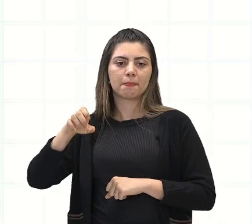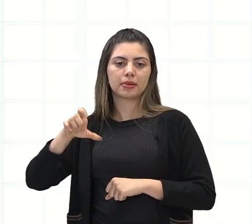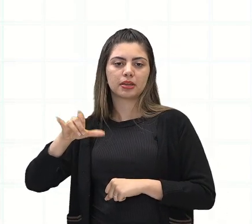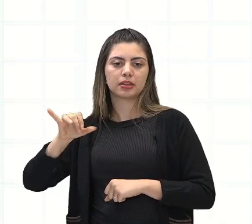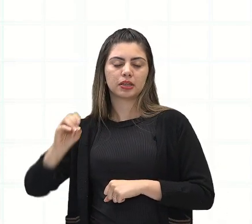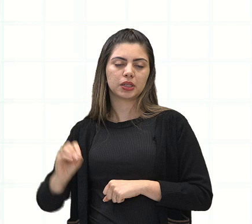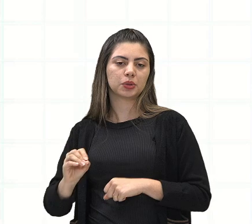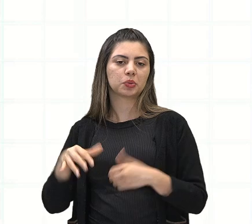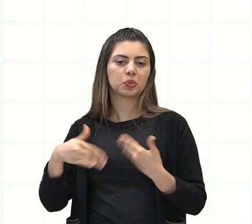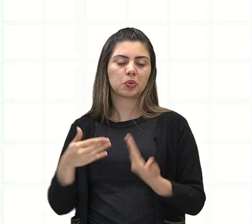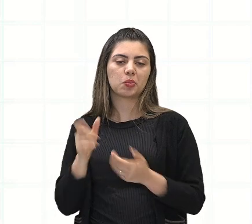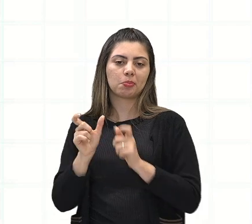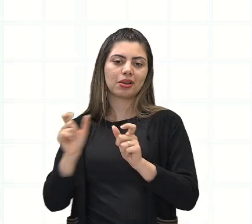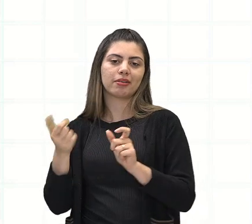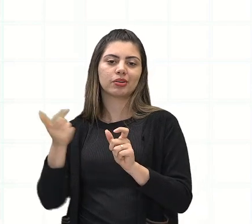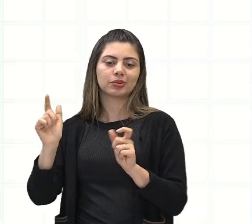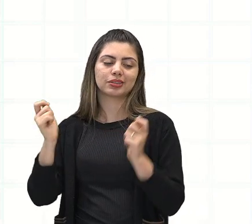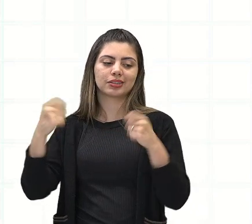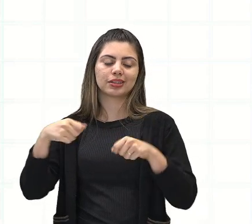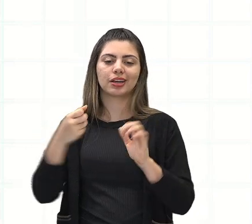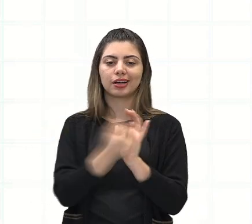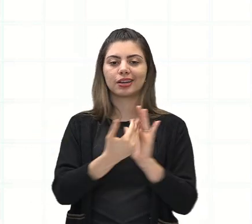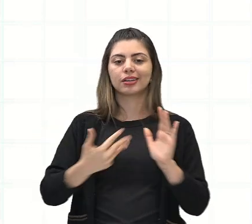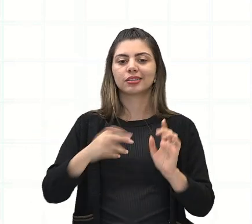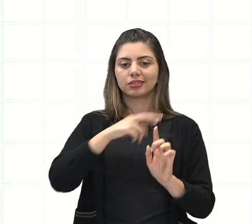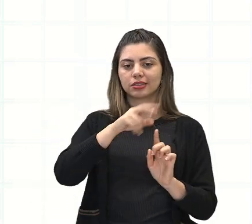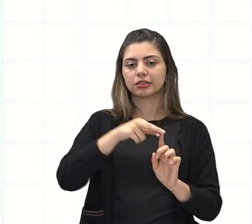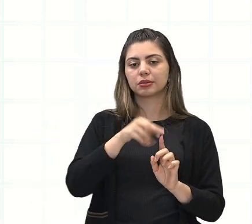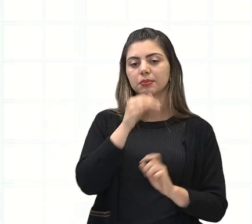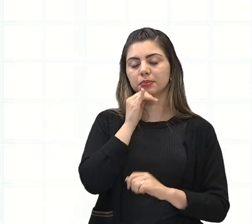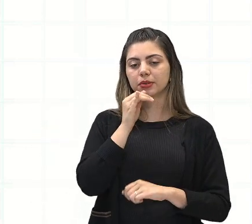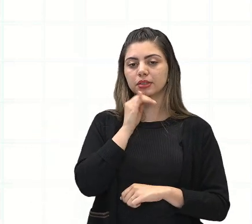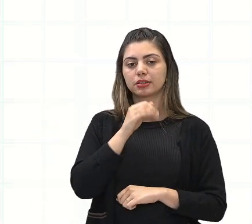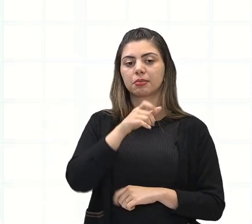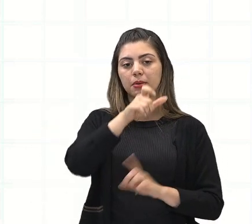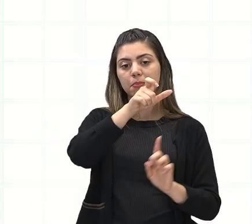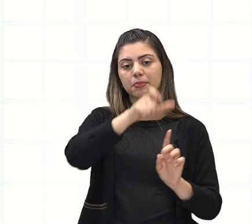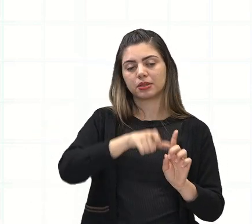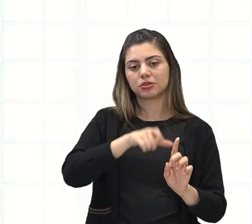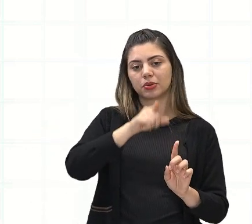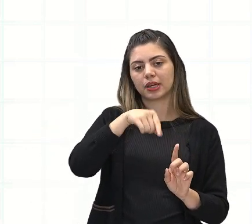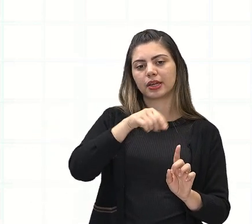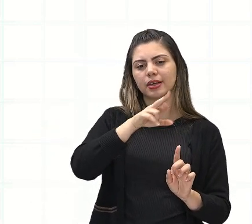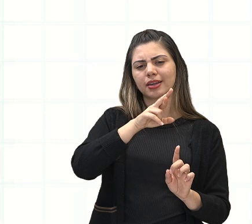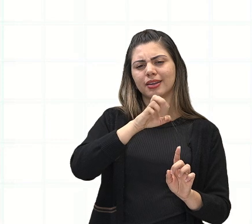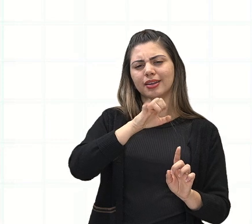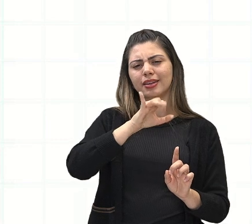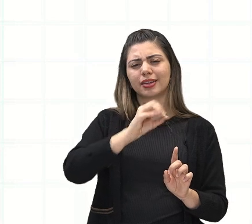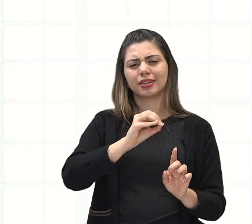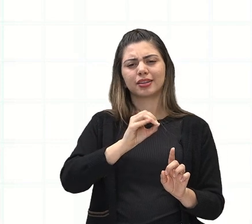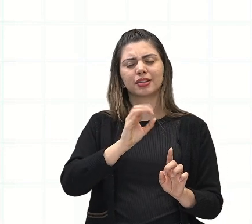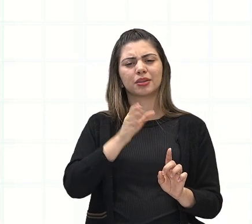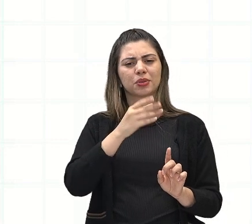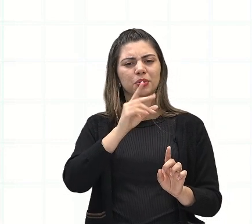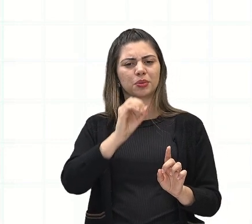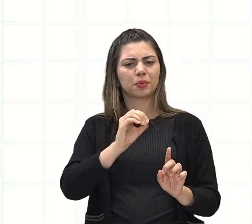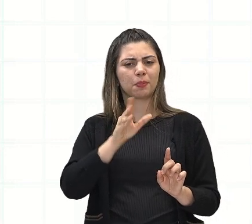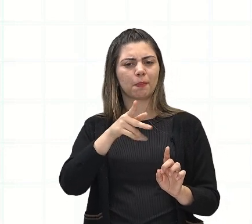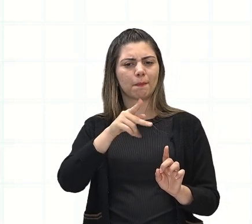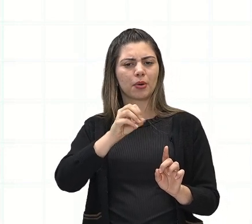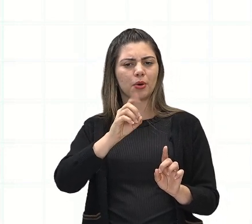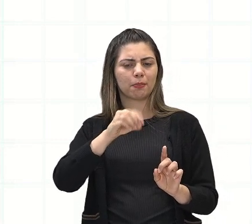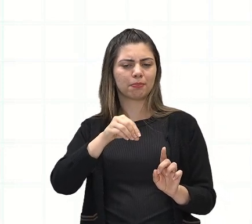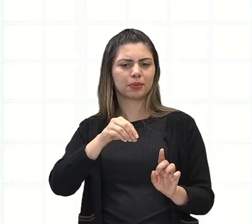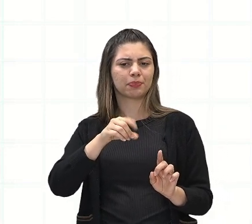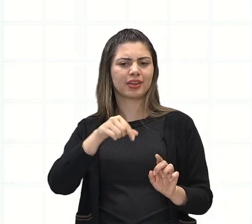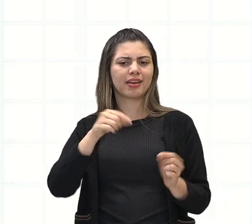maneira marcante. Por exemplo, quando nos referimos a alguém como o rei do pop para falar de Michael Jackson, ou o poeta da saudade para